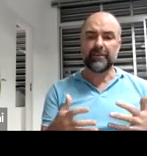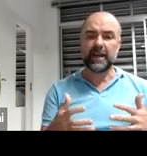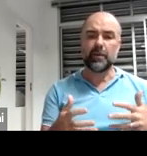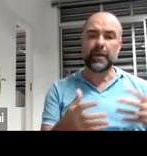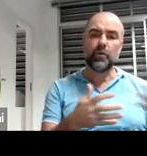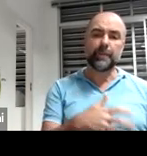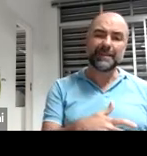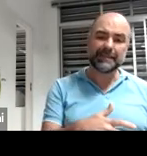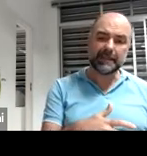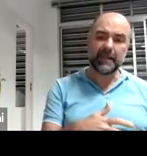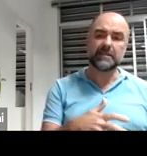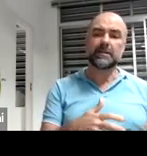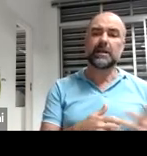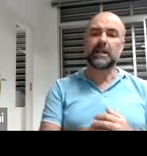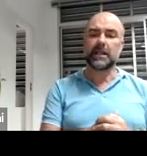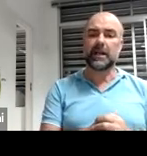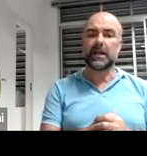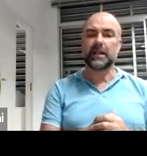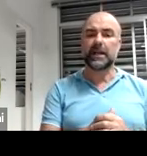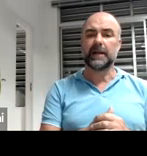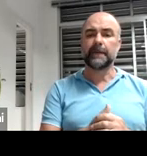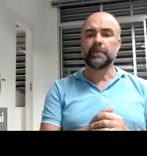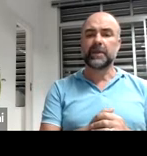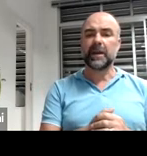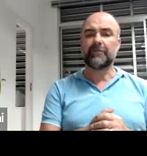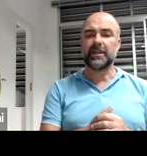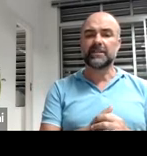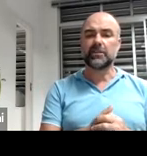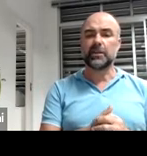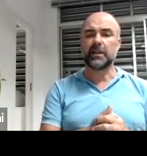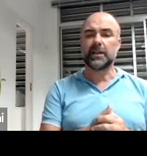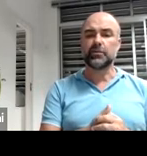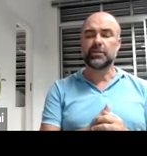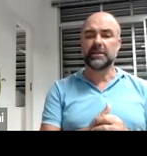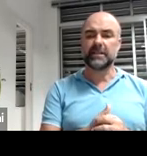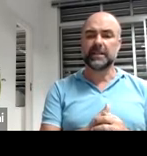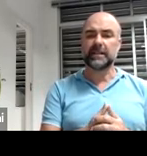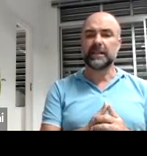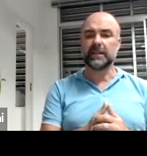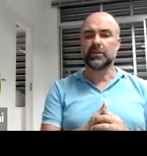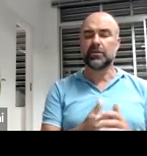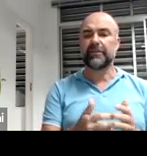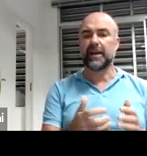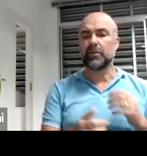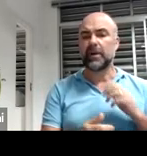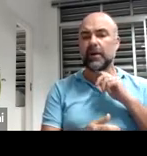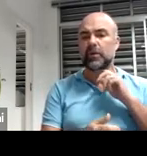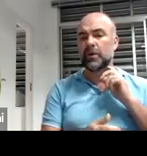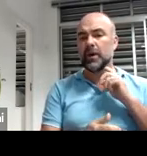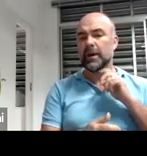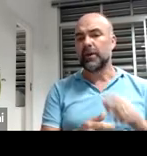Dr. Faraco pegou a presidência da Federação da Indústria de Santa Catarina. O Dr.